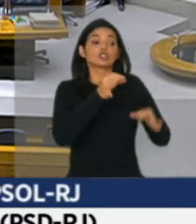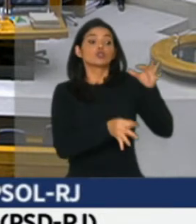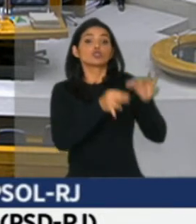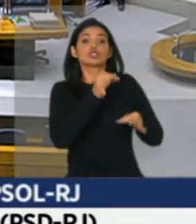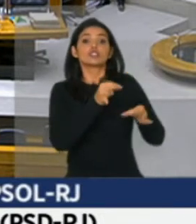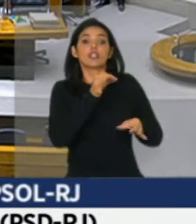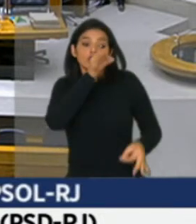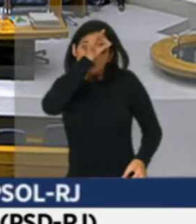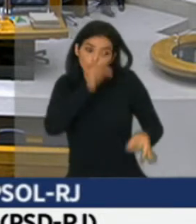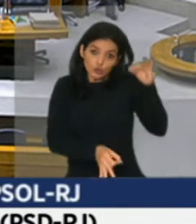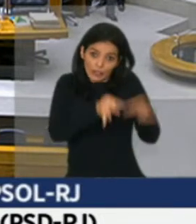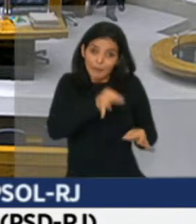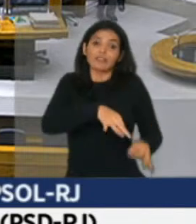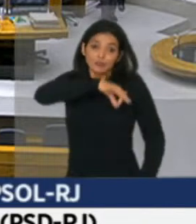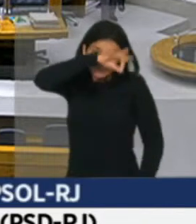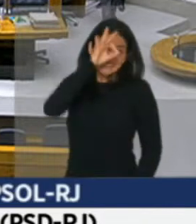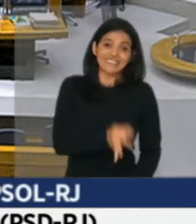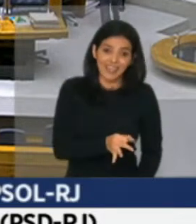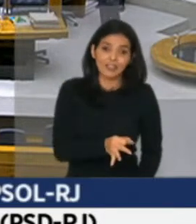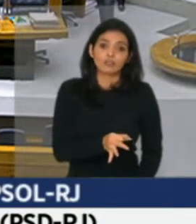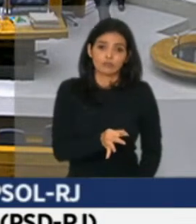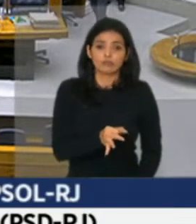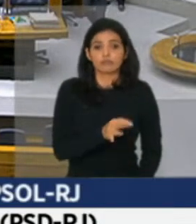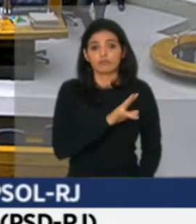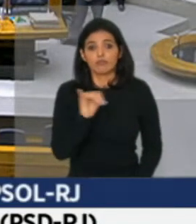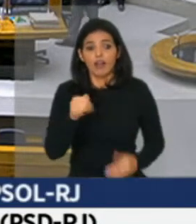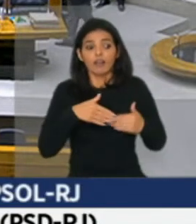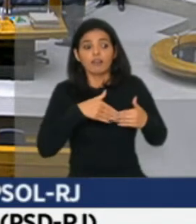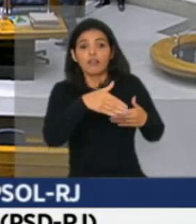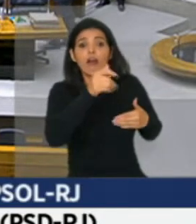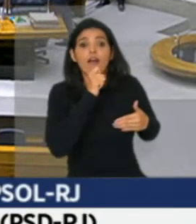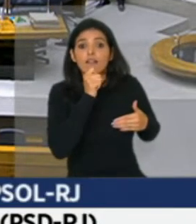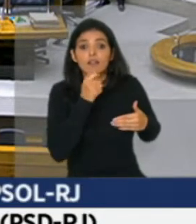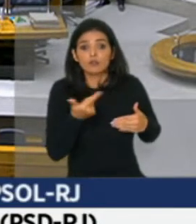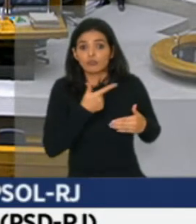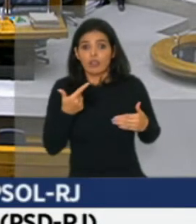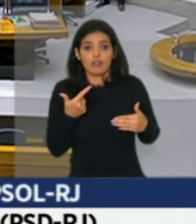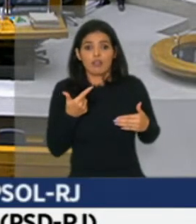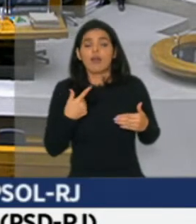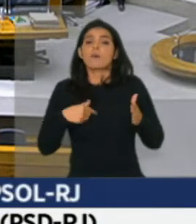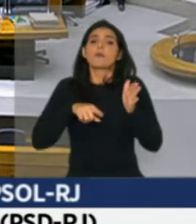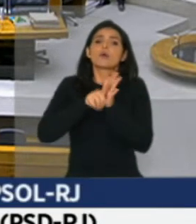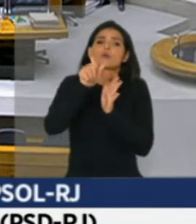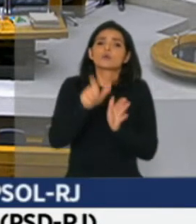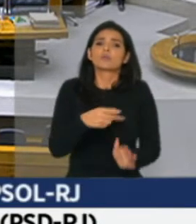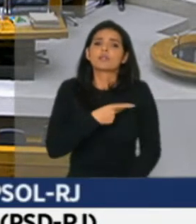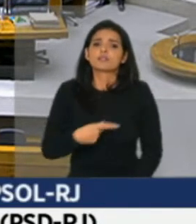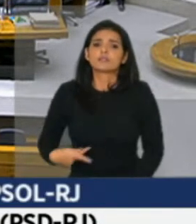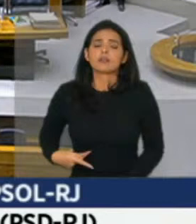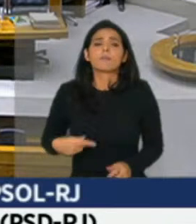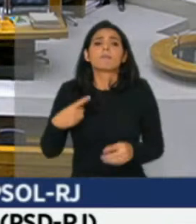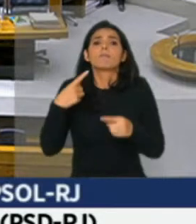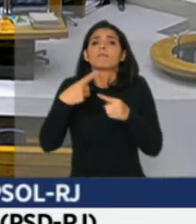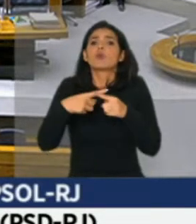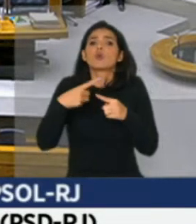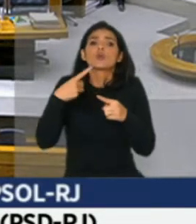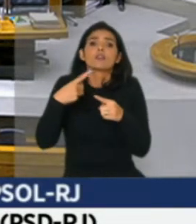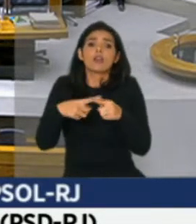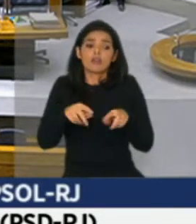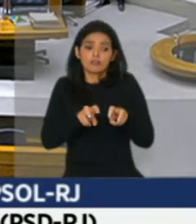realizado, eu pergunto a Vossa Excelência qual é a dificuldade da